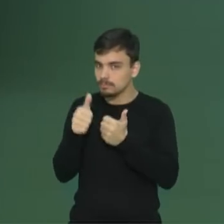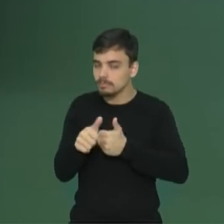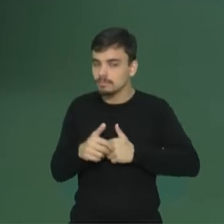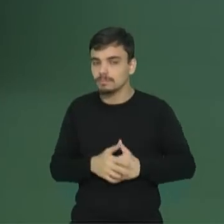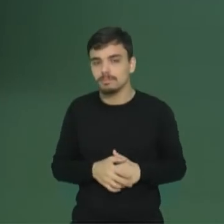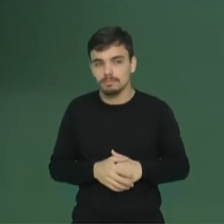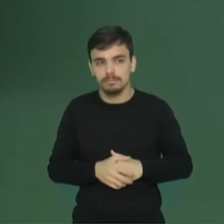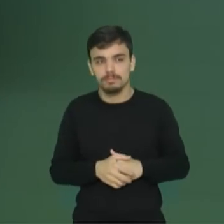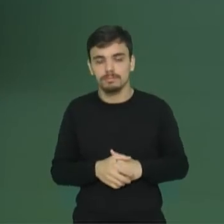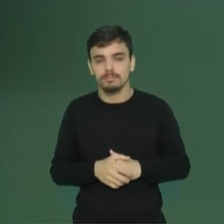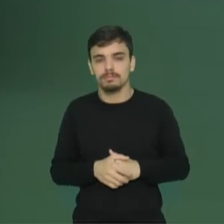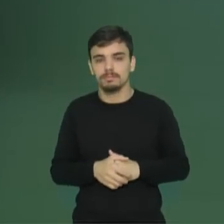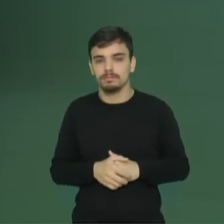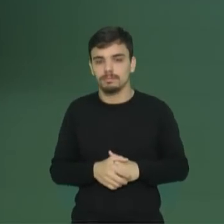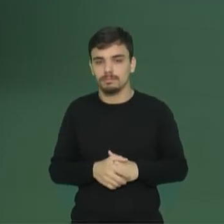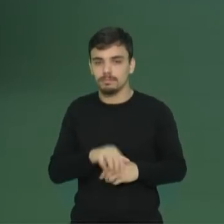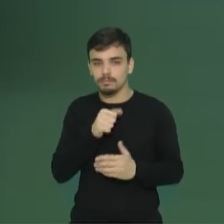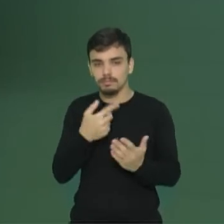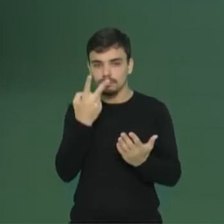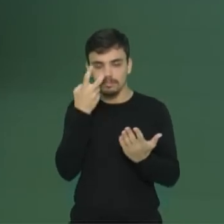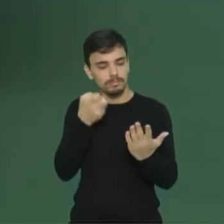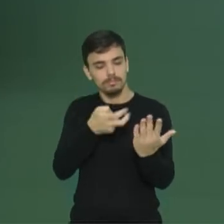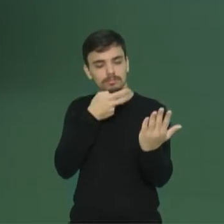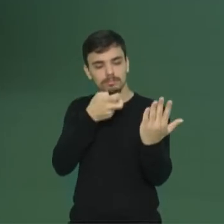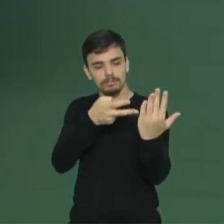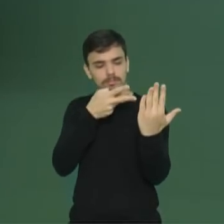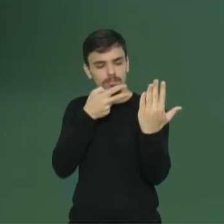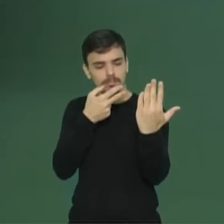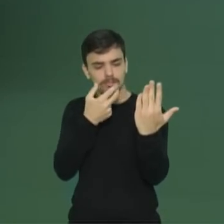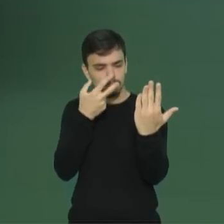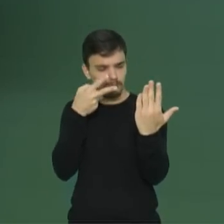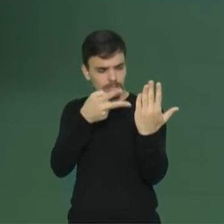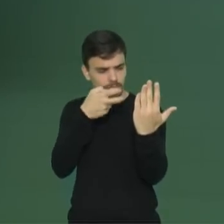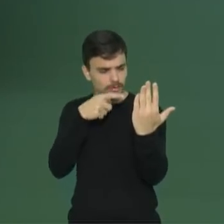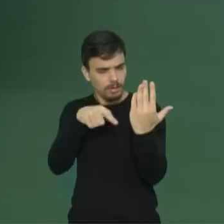grossa. Põe a sua mão em frente ao rosto, foque na mão